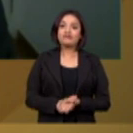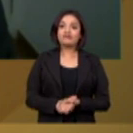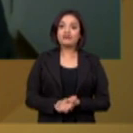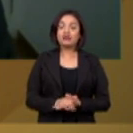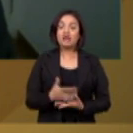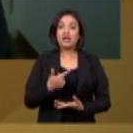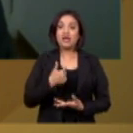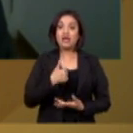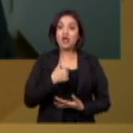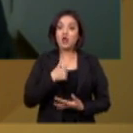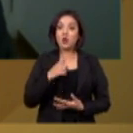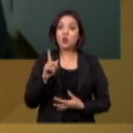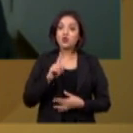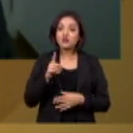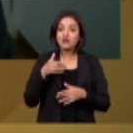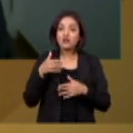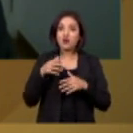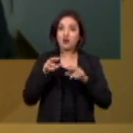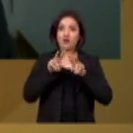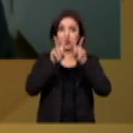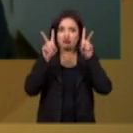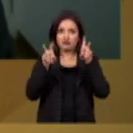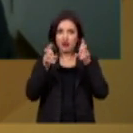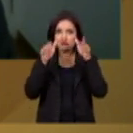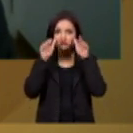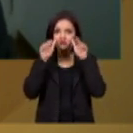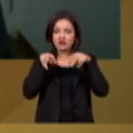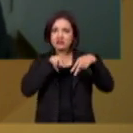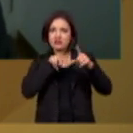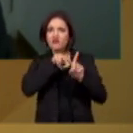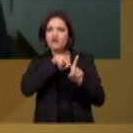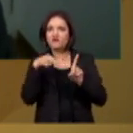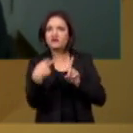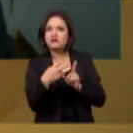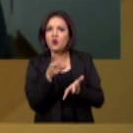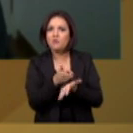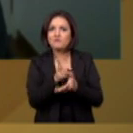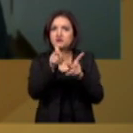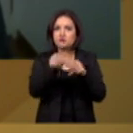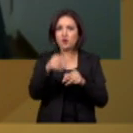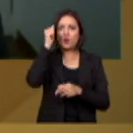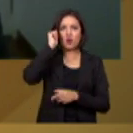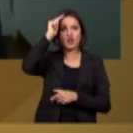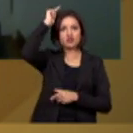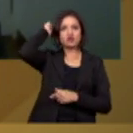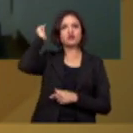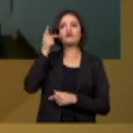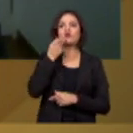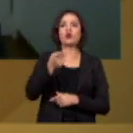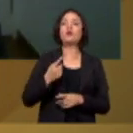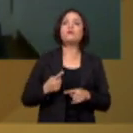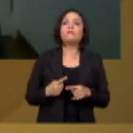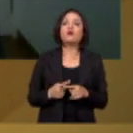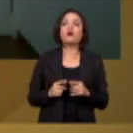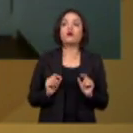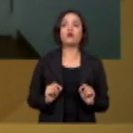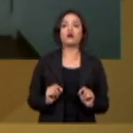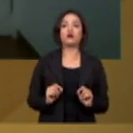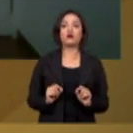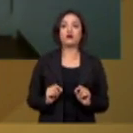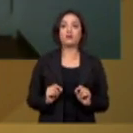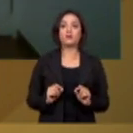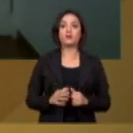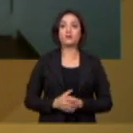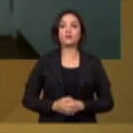sabe não felizmente uma nessa perspectiva dimétrica localidade do box perigoso